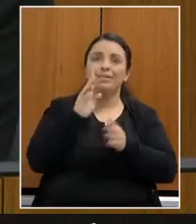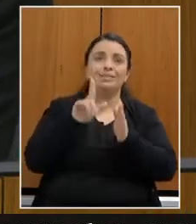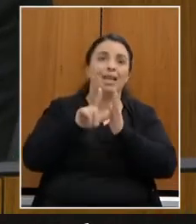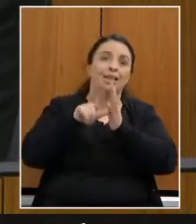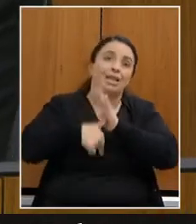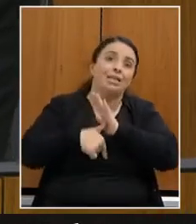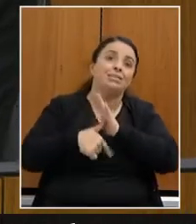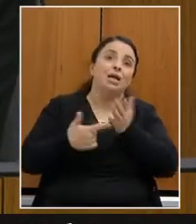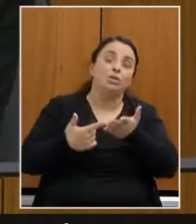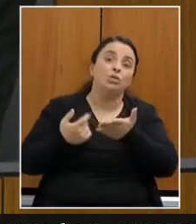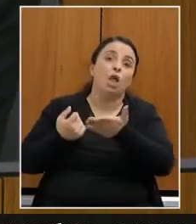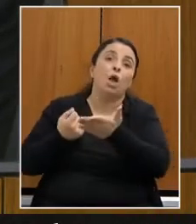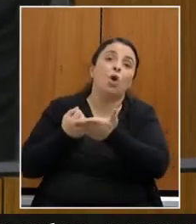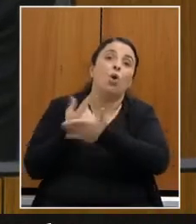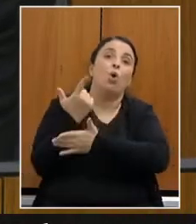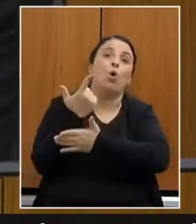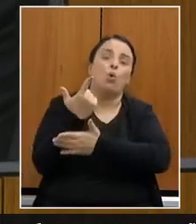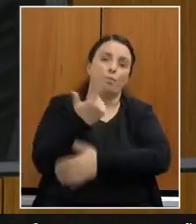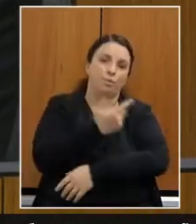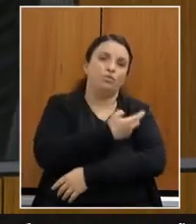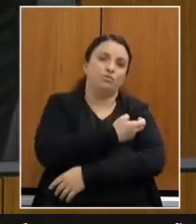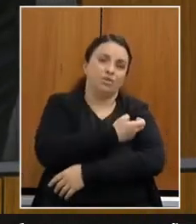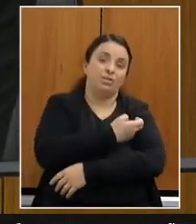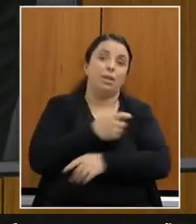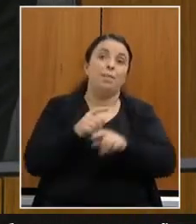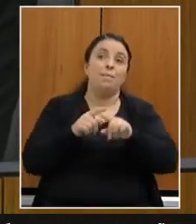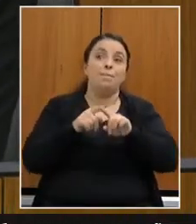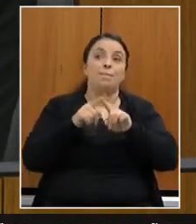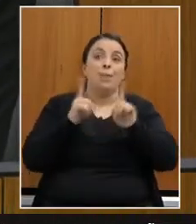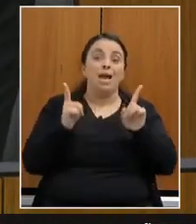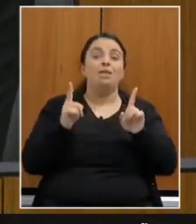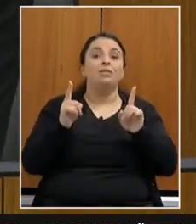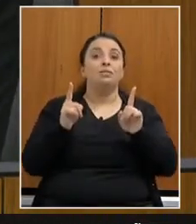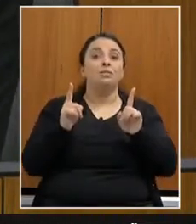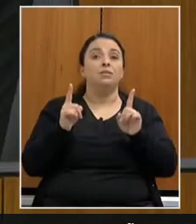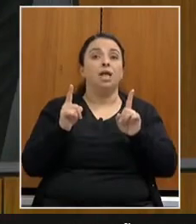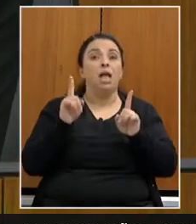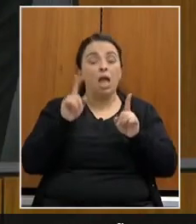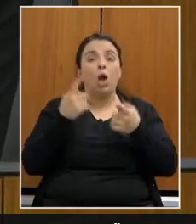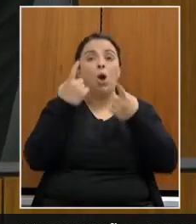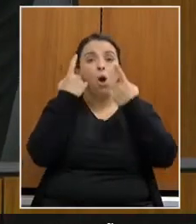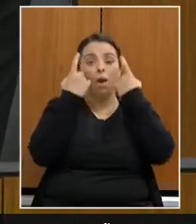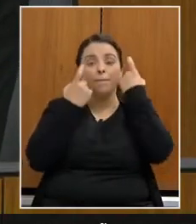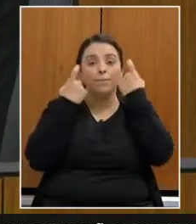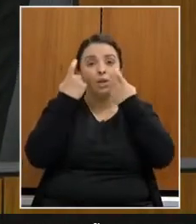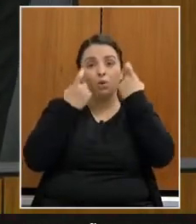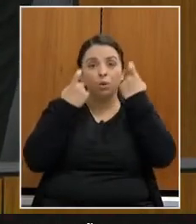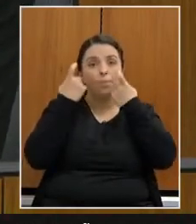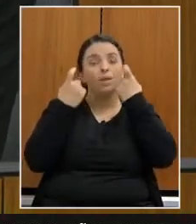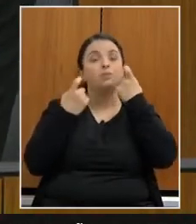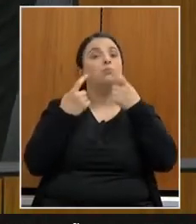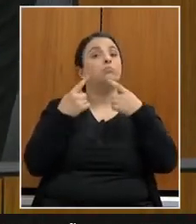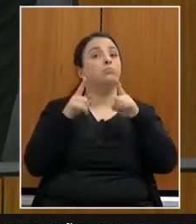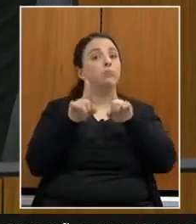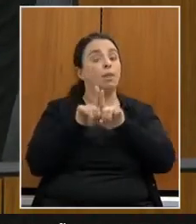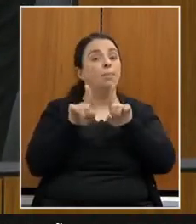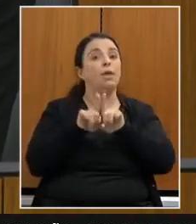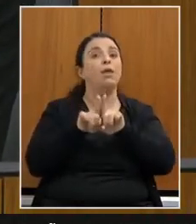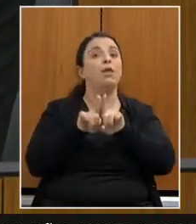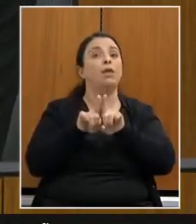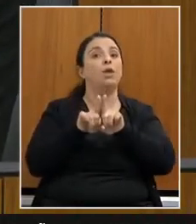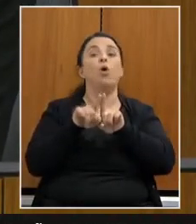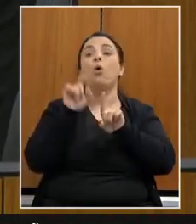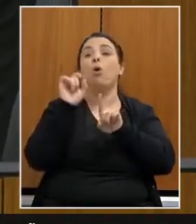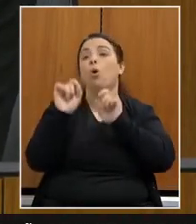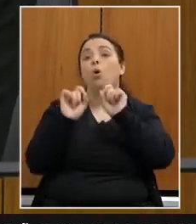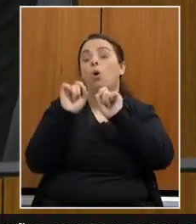aquisição das vacinas mas essa é uma preocupação além de imunização universal agora nesse